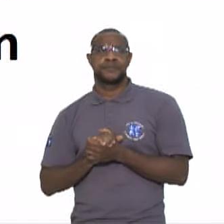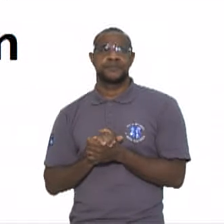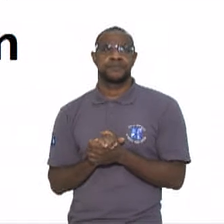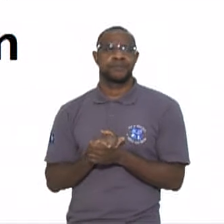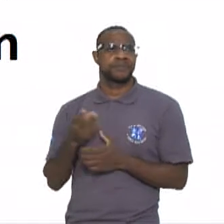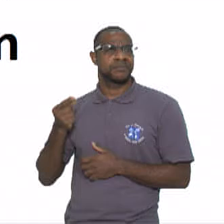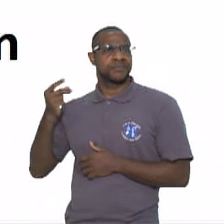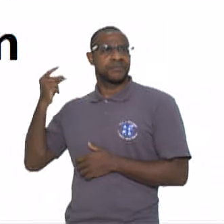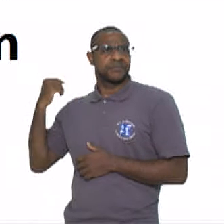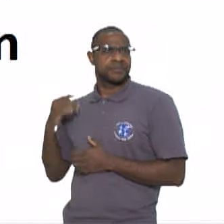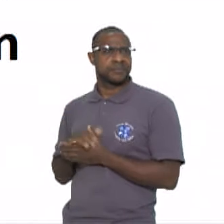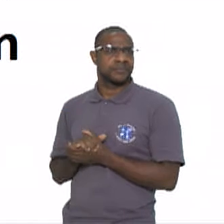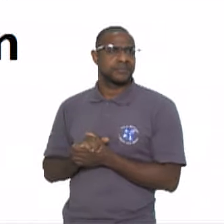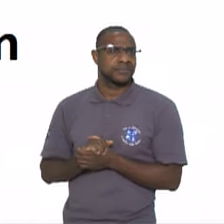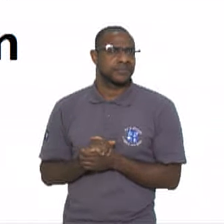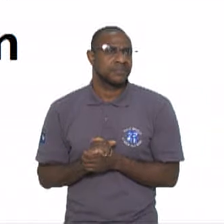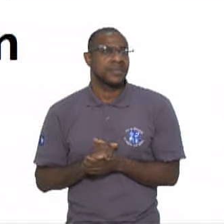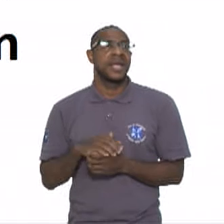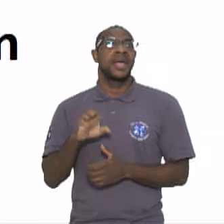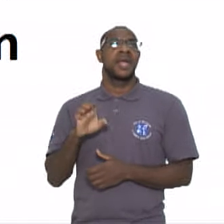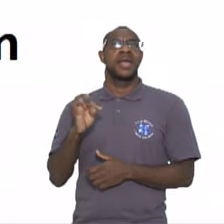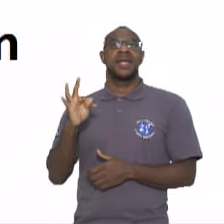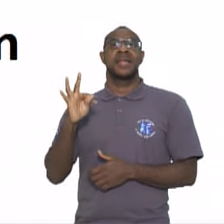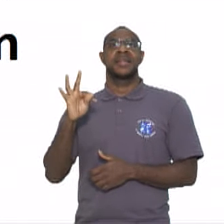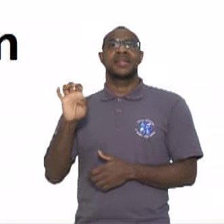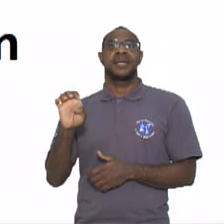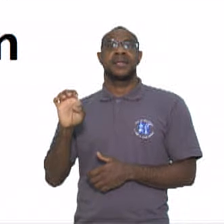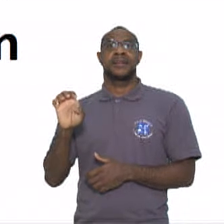época, que é o filme ET, né?